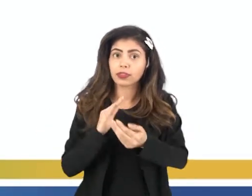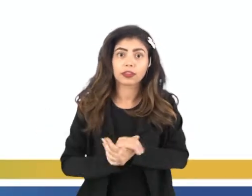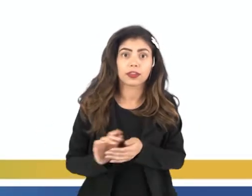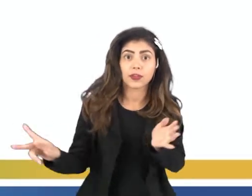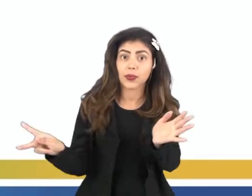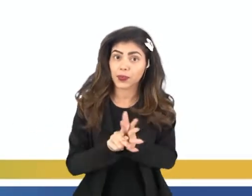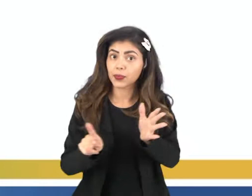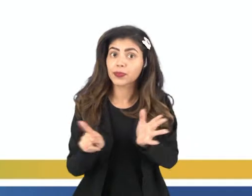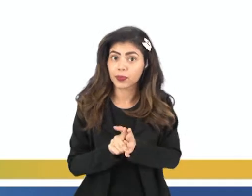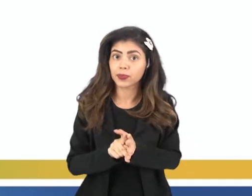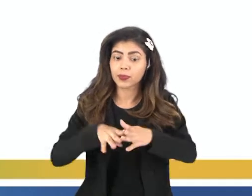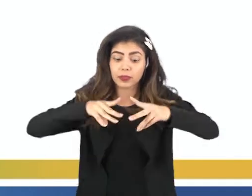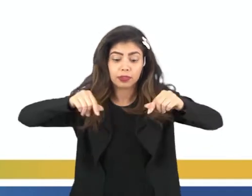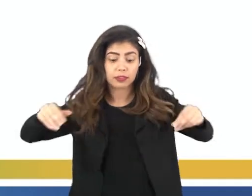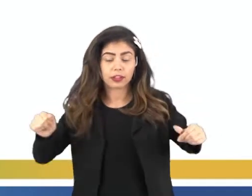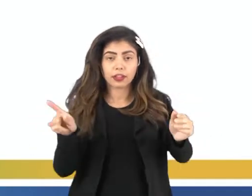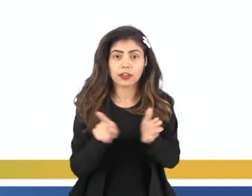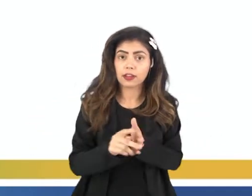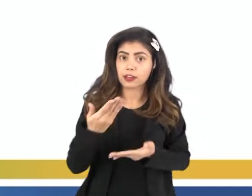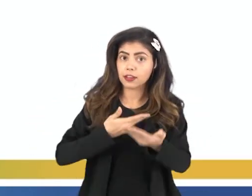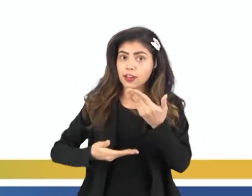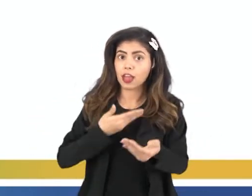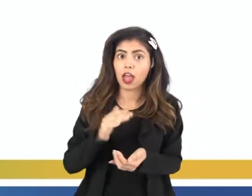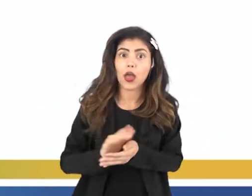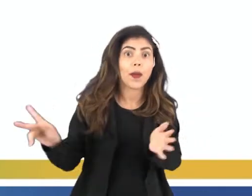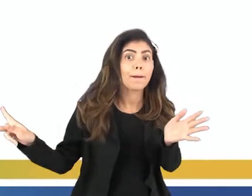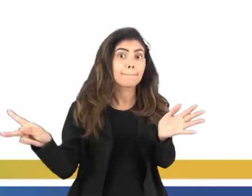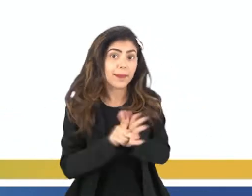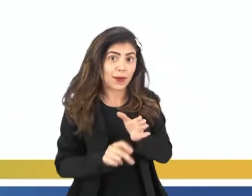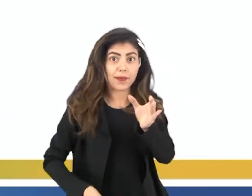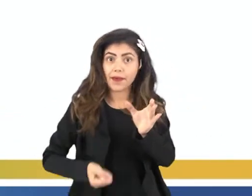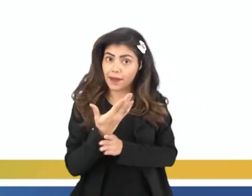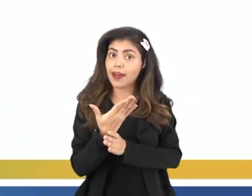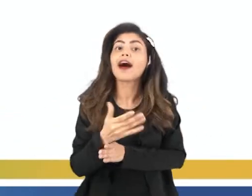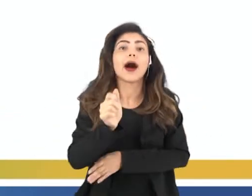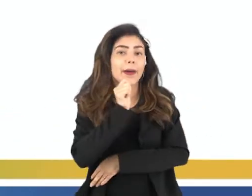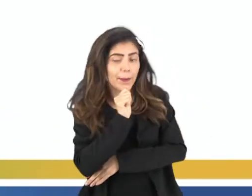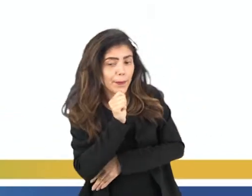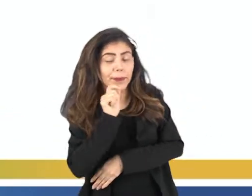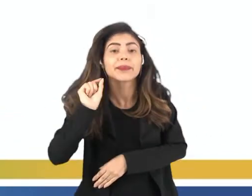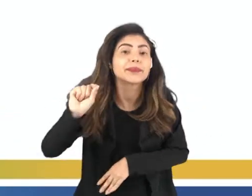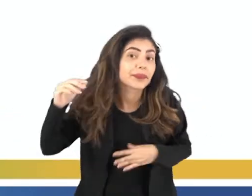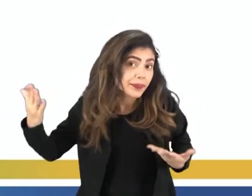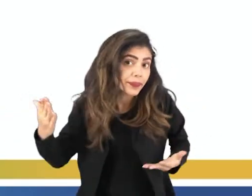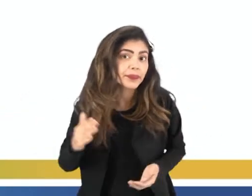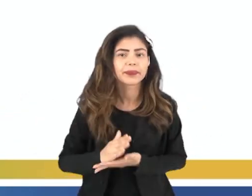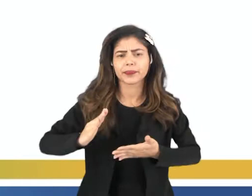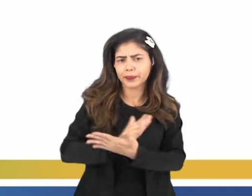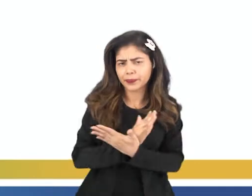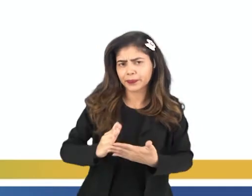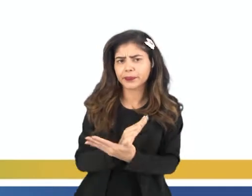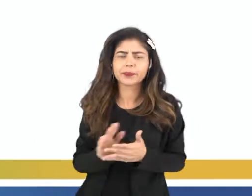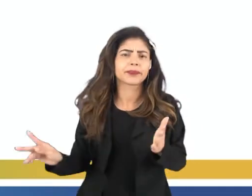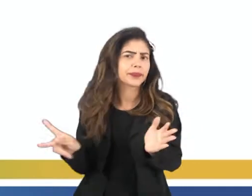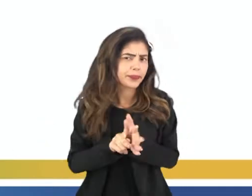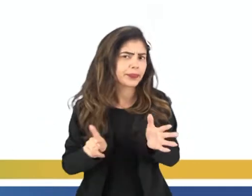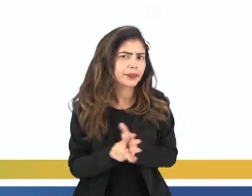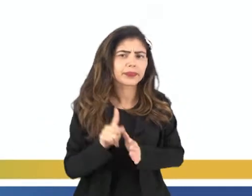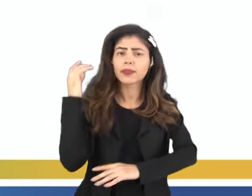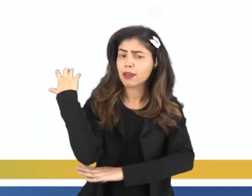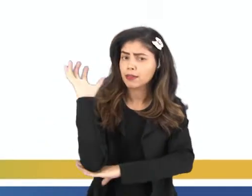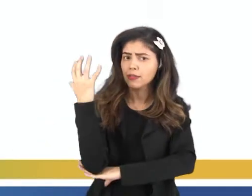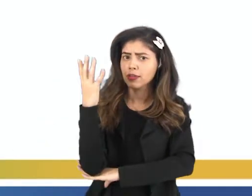Terra acontecesse de maneira eficiente, ainda que, em alguns casos, a natureza